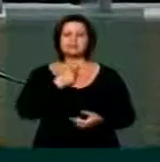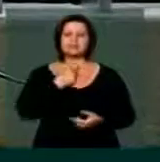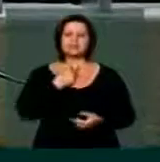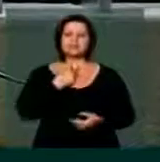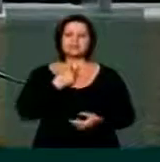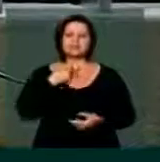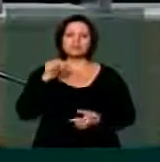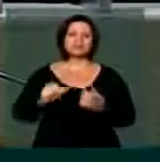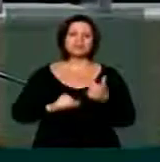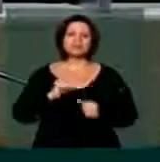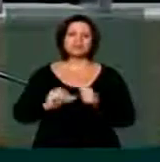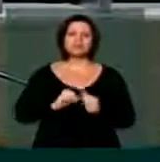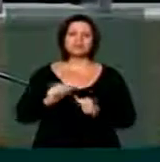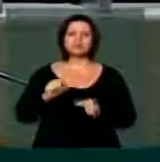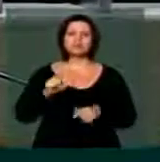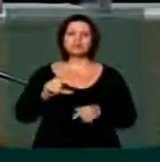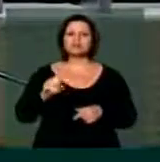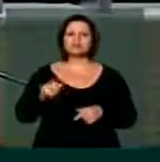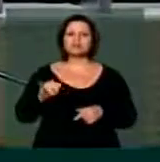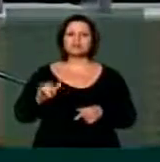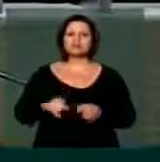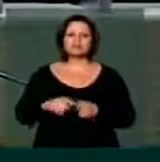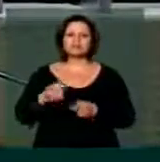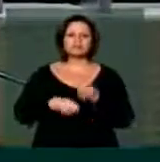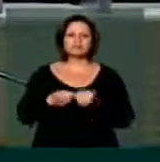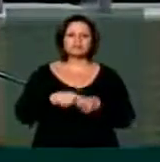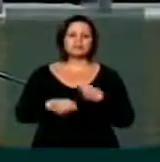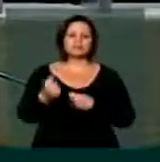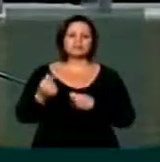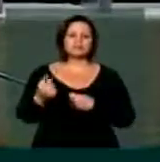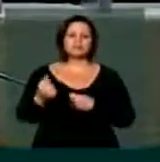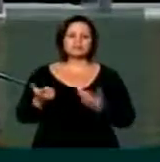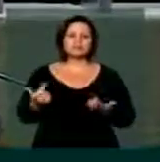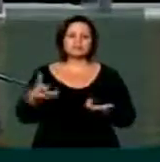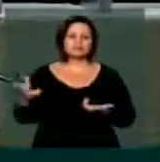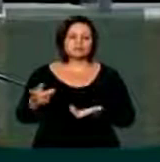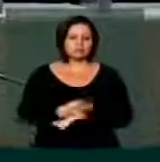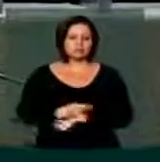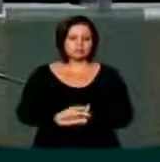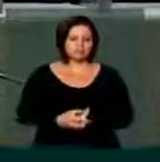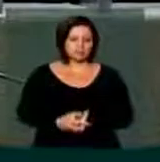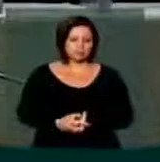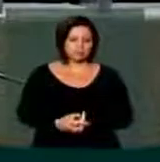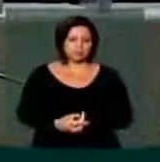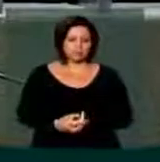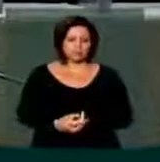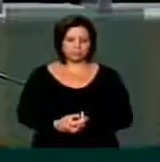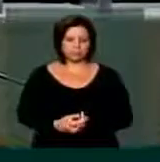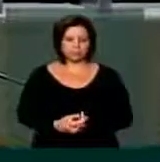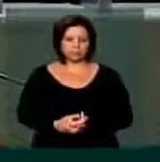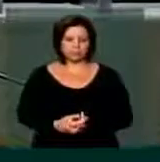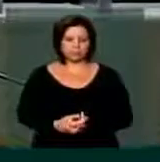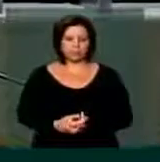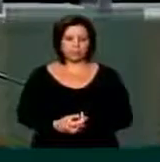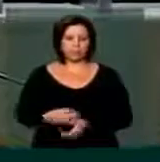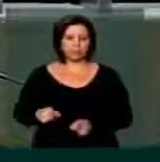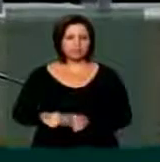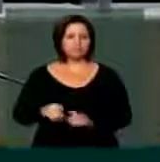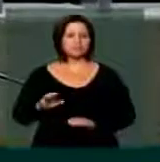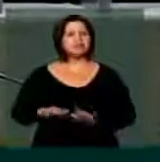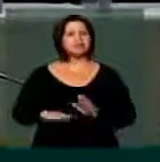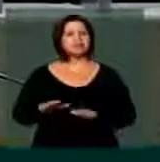pode fugir à lógica do capital financeiro. É isso que aconteceu. Ou seja, em